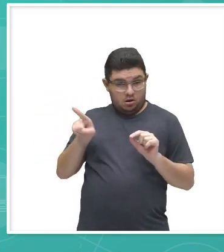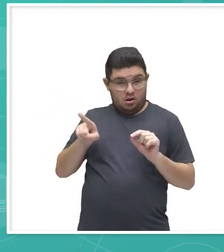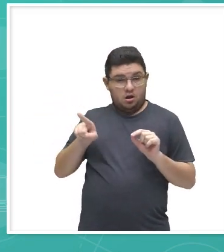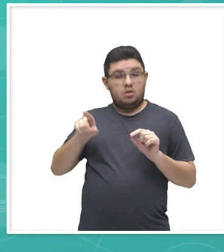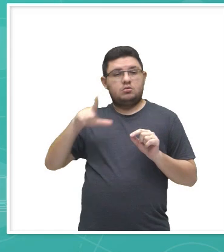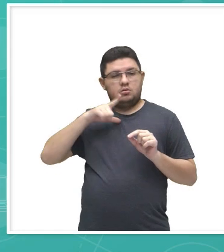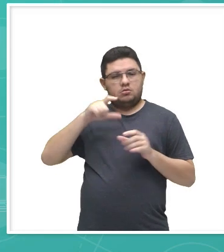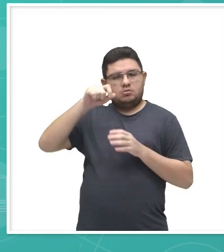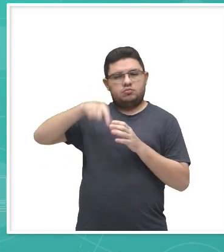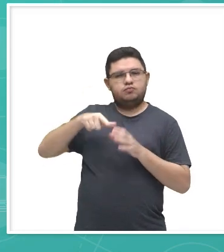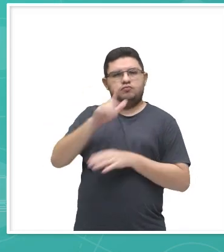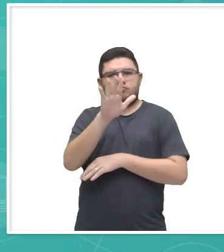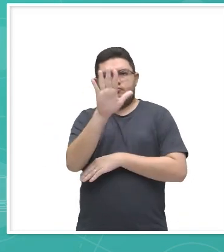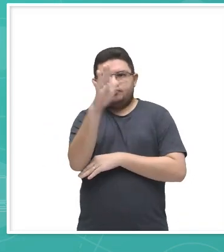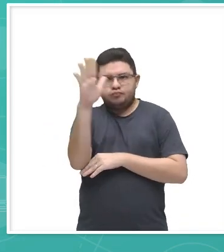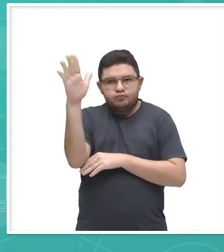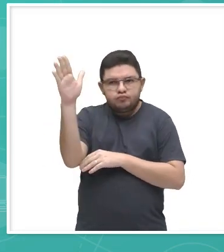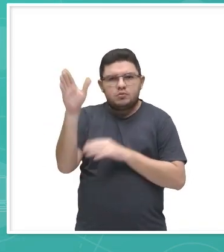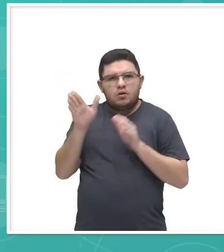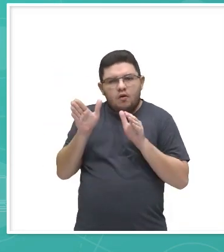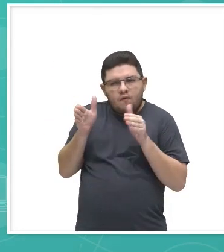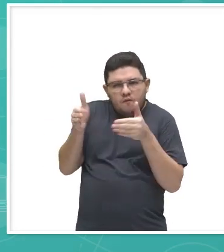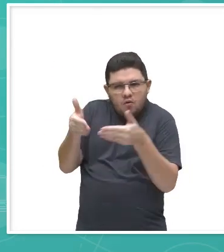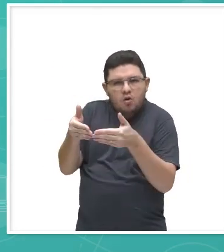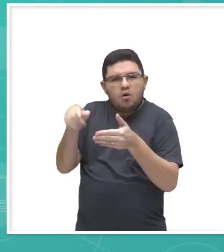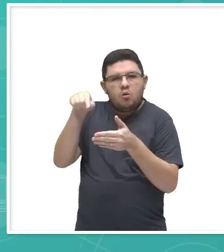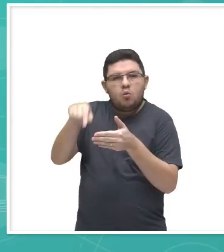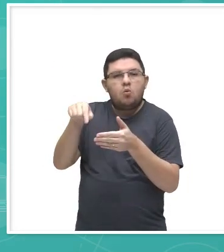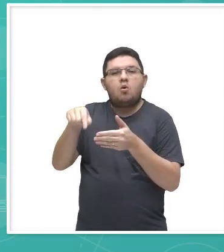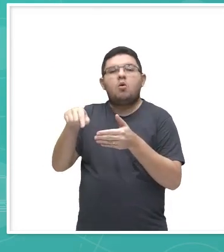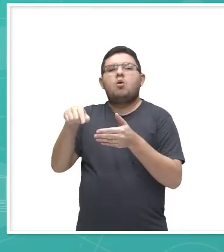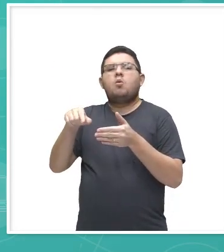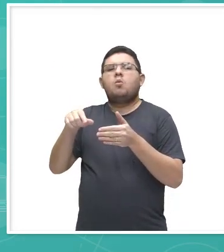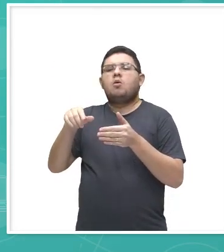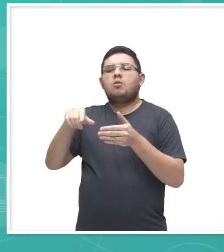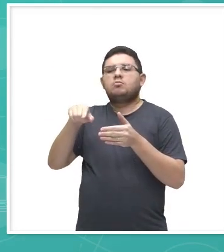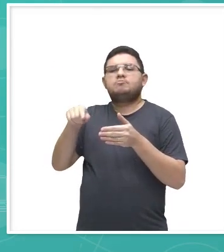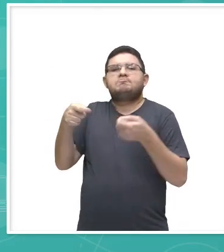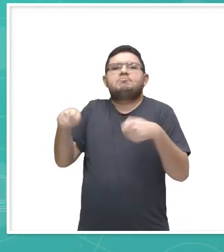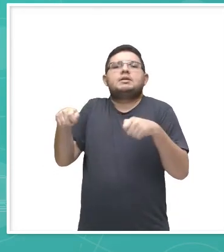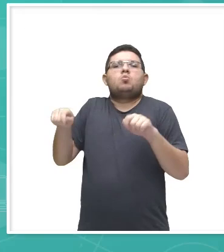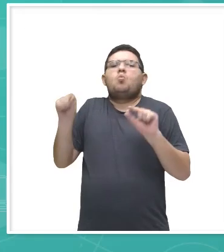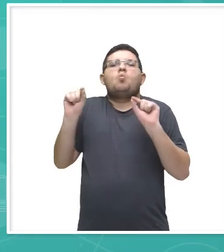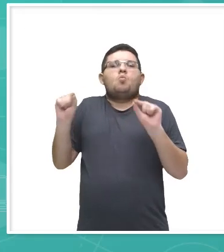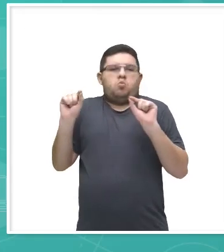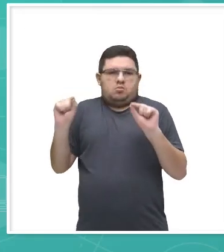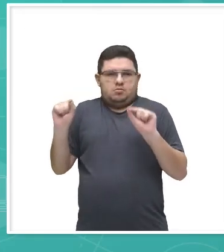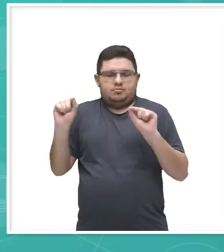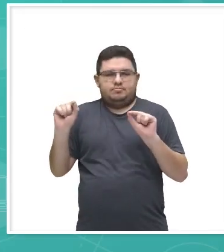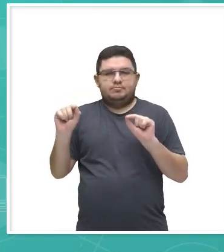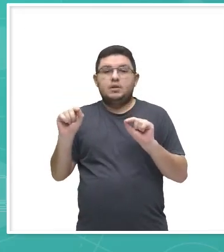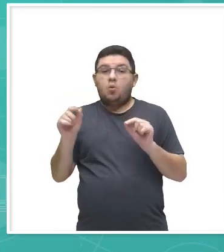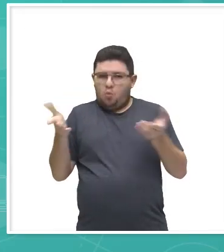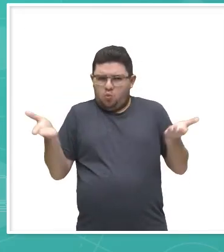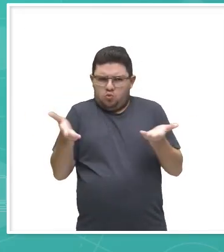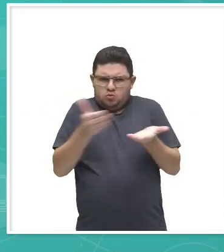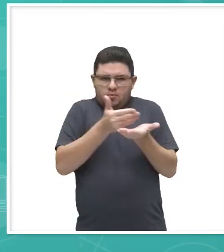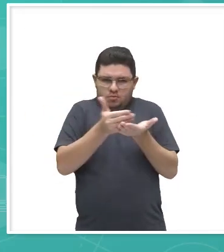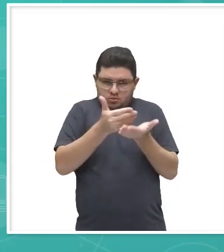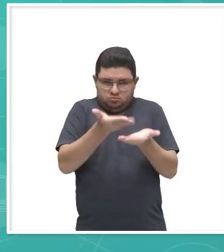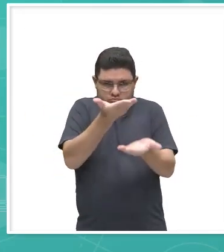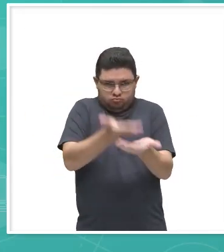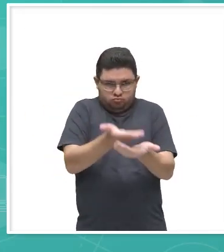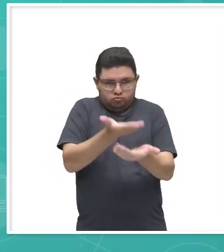agricultura ele vai atender, né? Então, nós vamos iniciar aí a nossa aula de número 9, falando